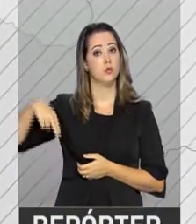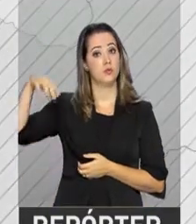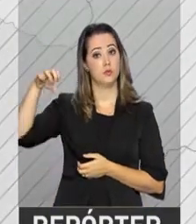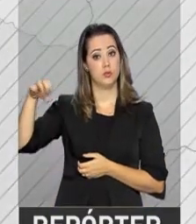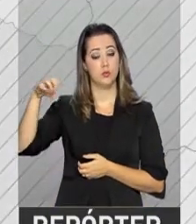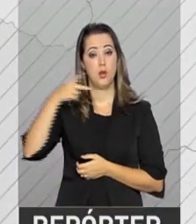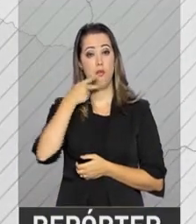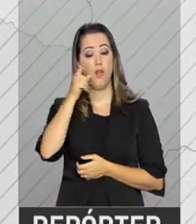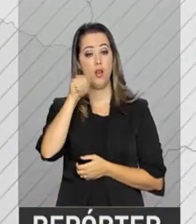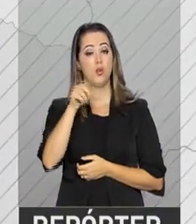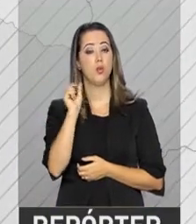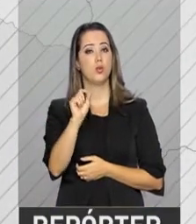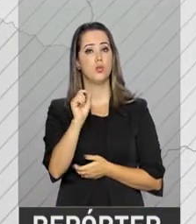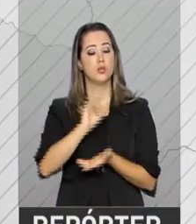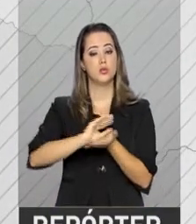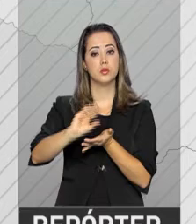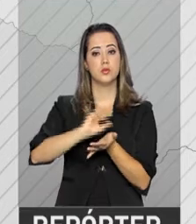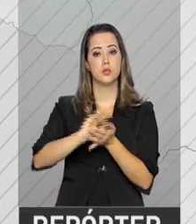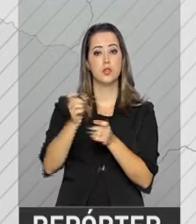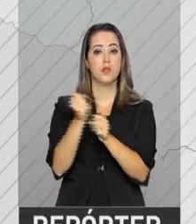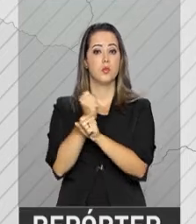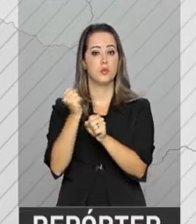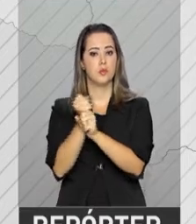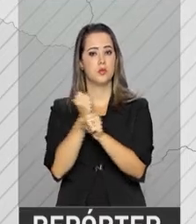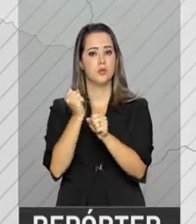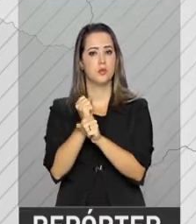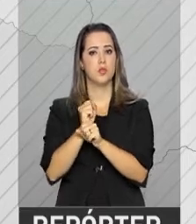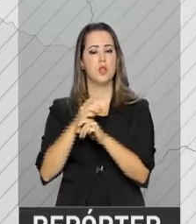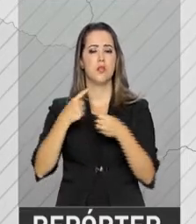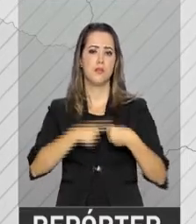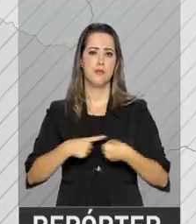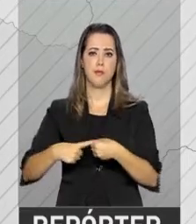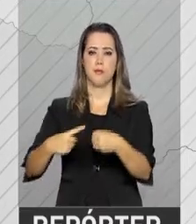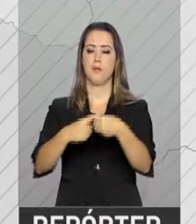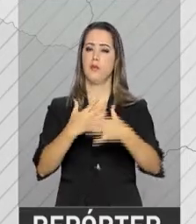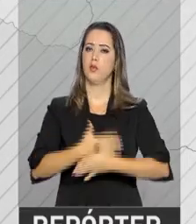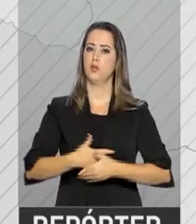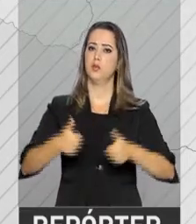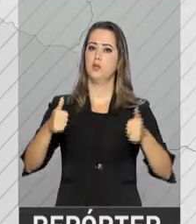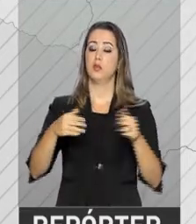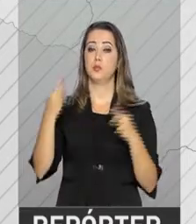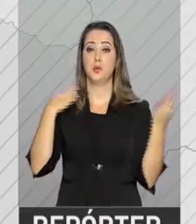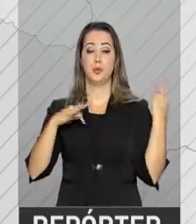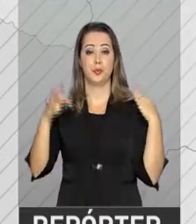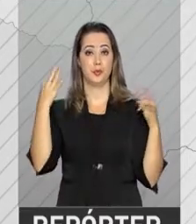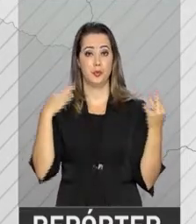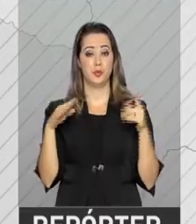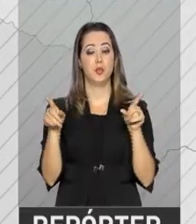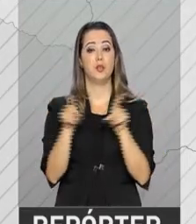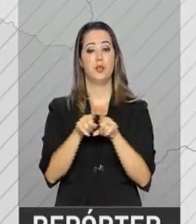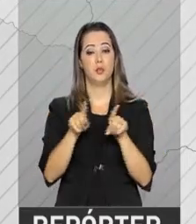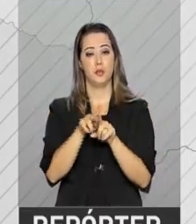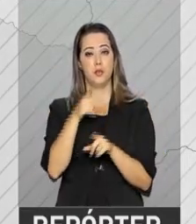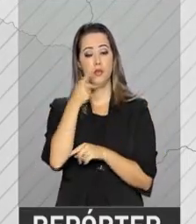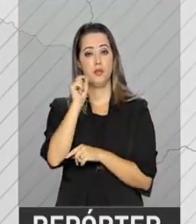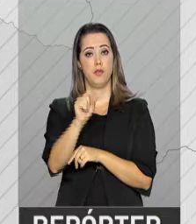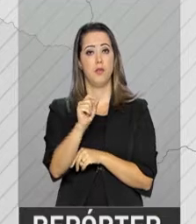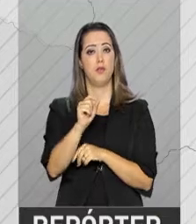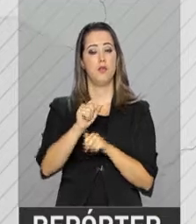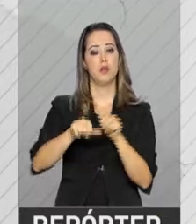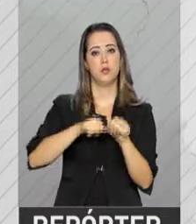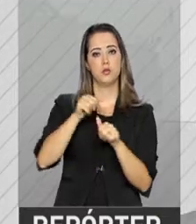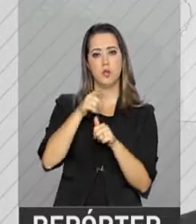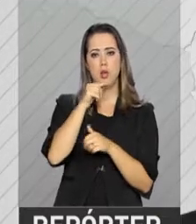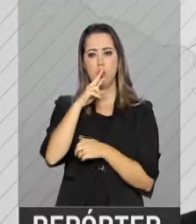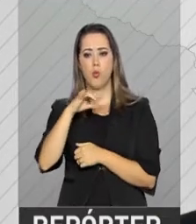temer comentou sobre investimentos em infraestrutura urbana e as melhorias que atingem no turismo falou também do projeto de transposição